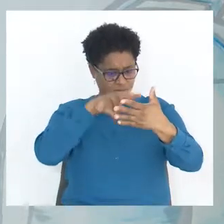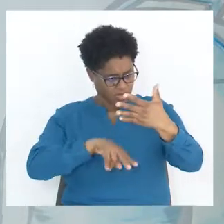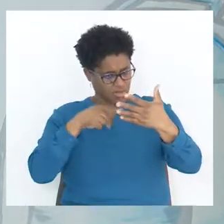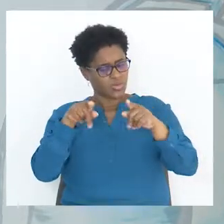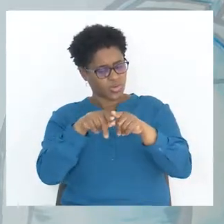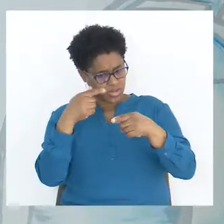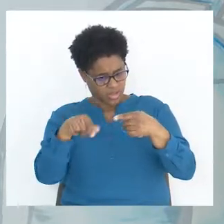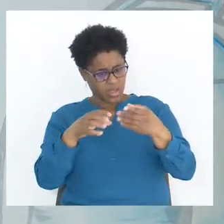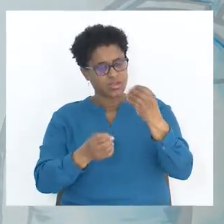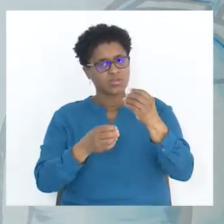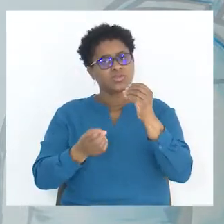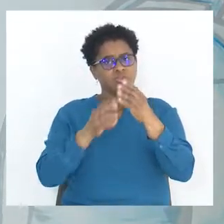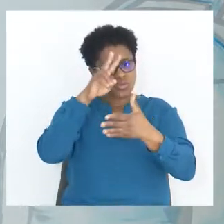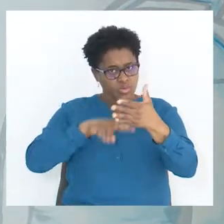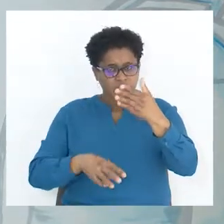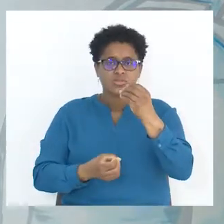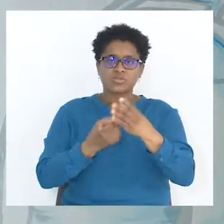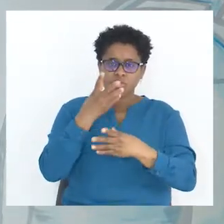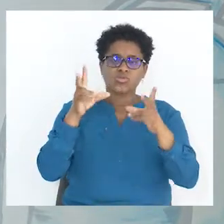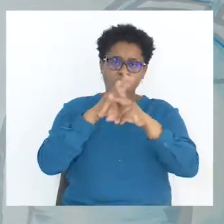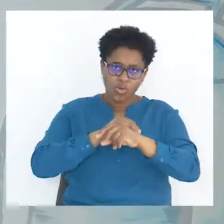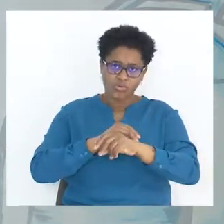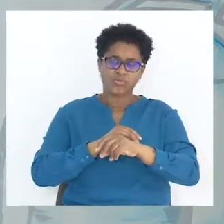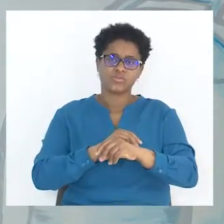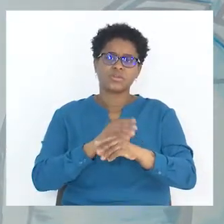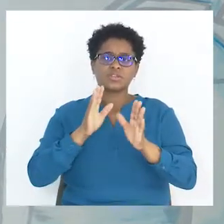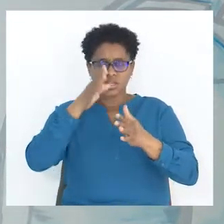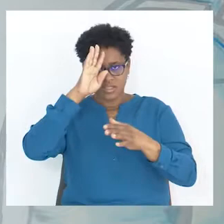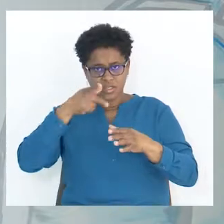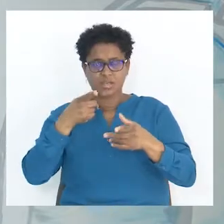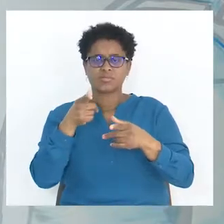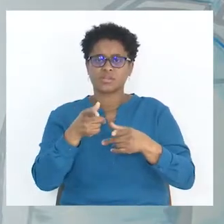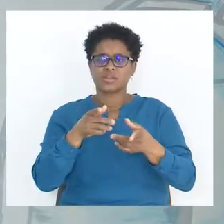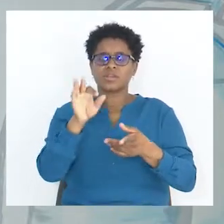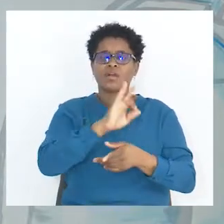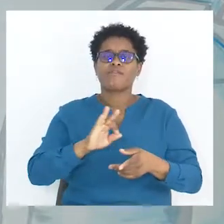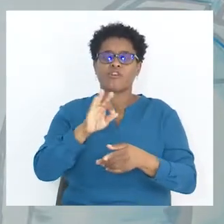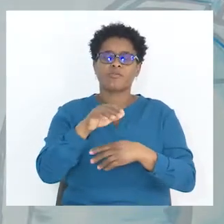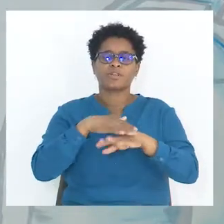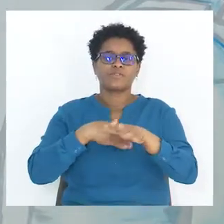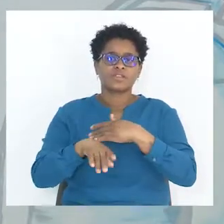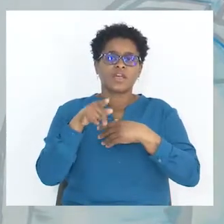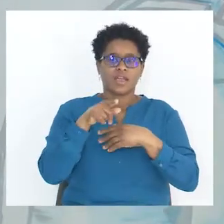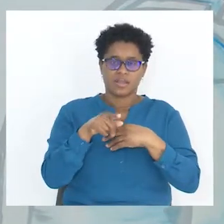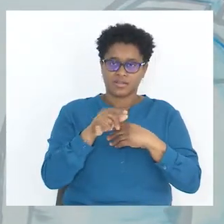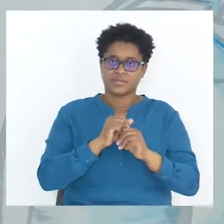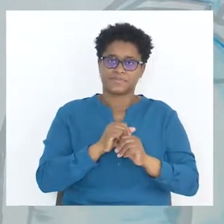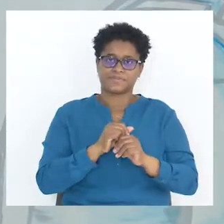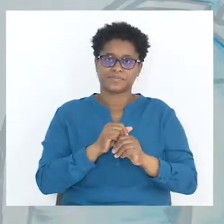qual, o texto original, mas já sabes que num tamanho menor e na tua forma de fazer